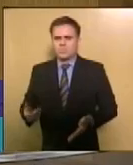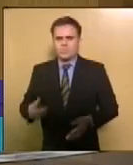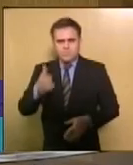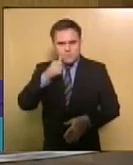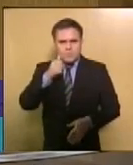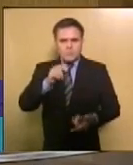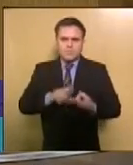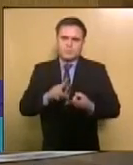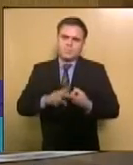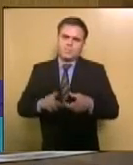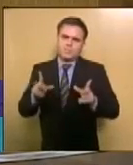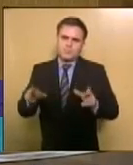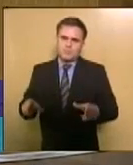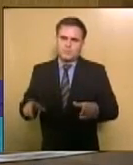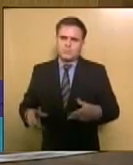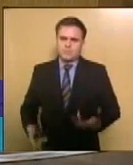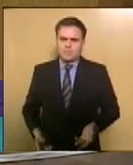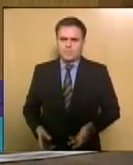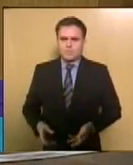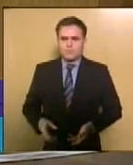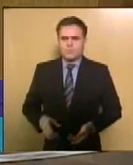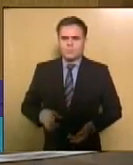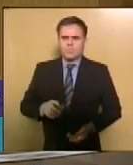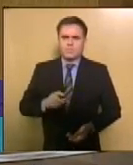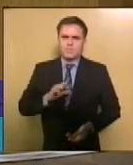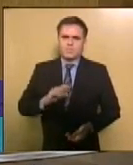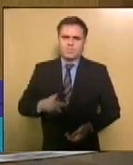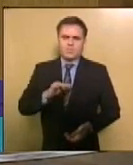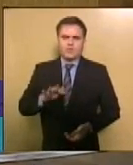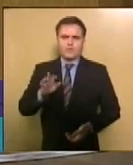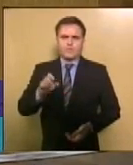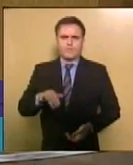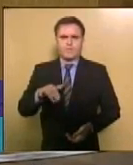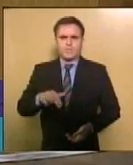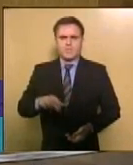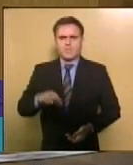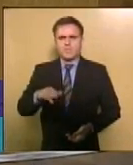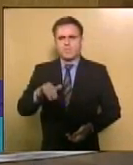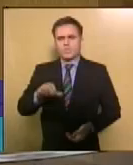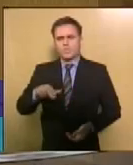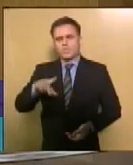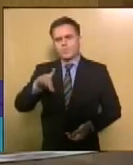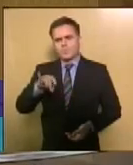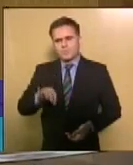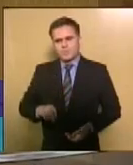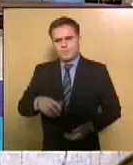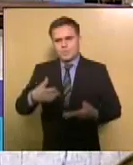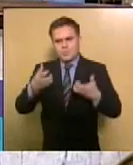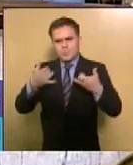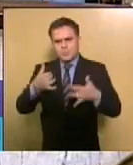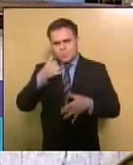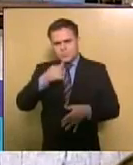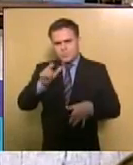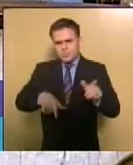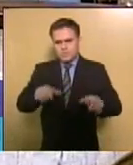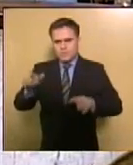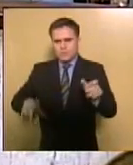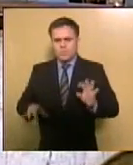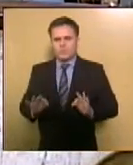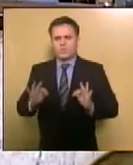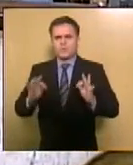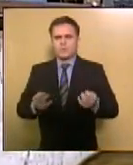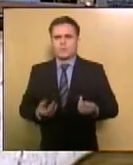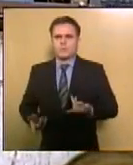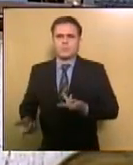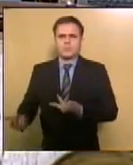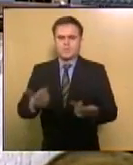mulheres aqui não são os feminicídios tá trabalhando com categoria mortes por agressão de mulheres não necessariamente todos esses ess es casos